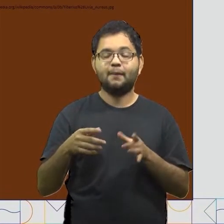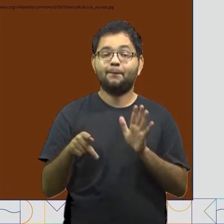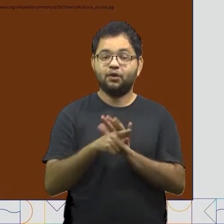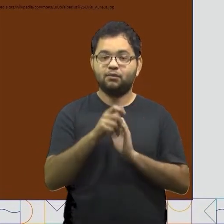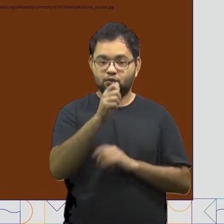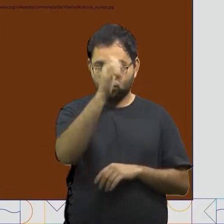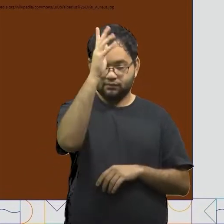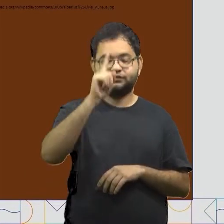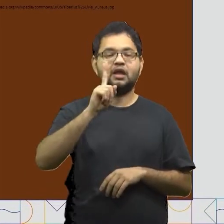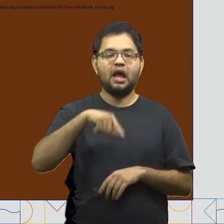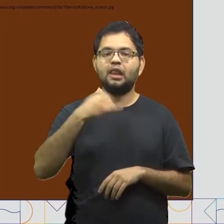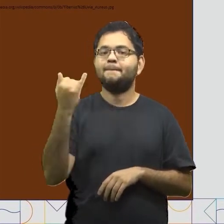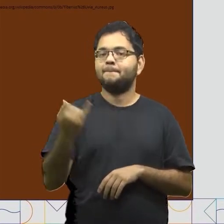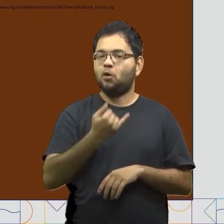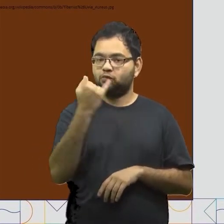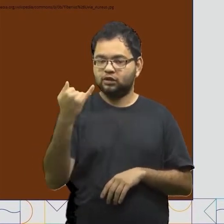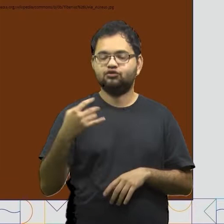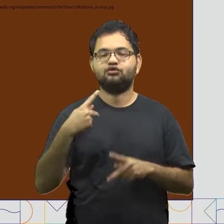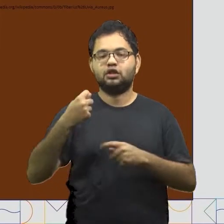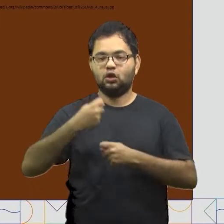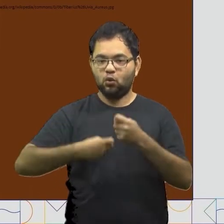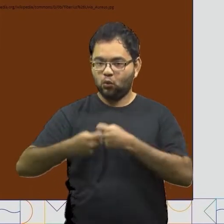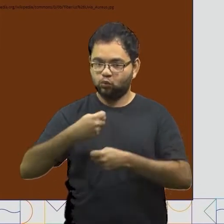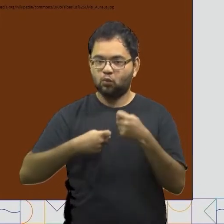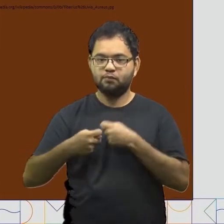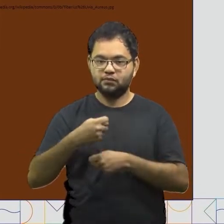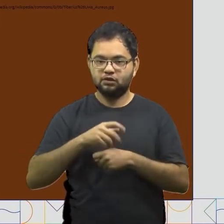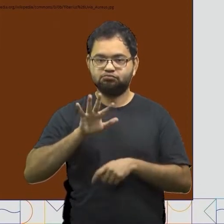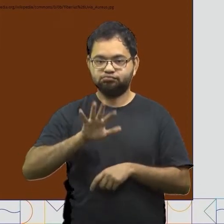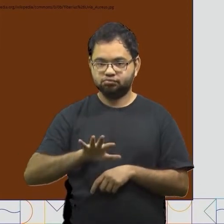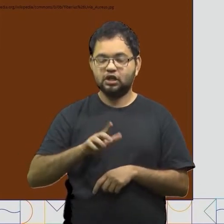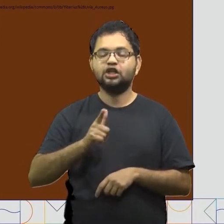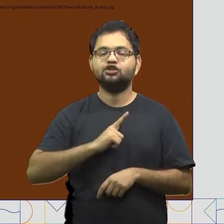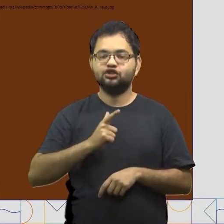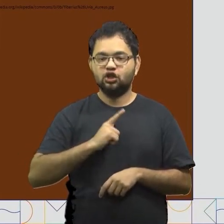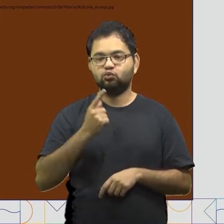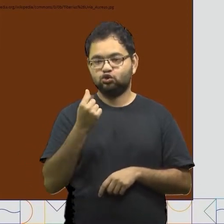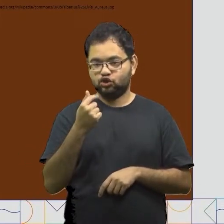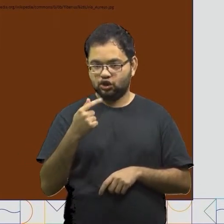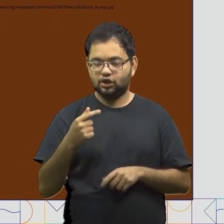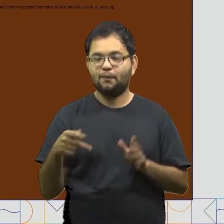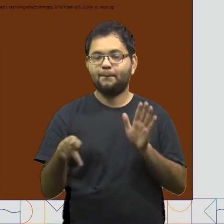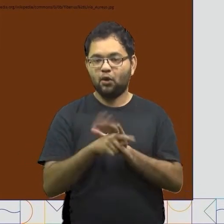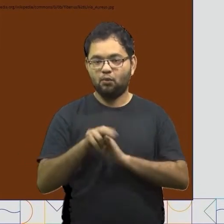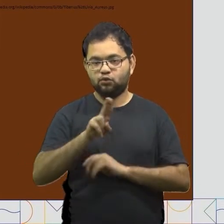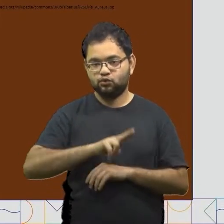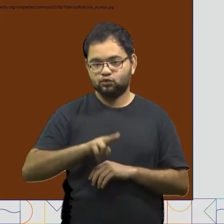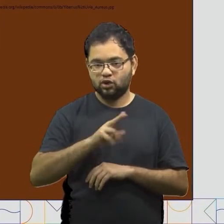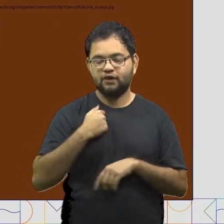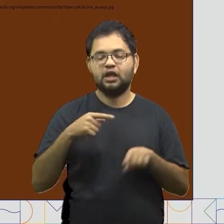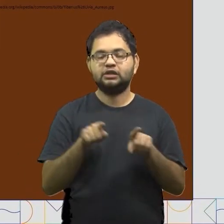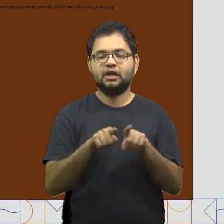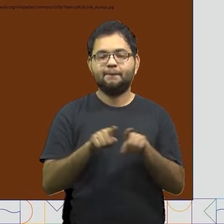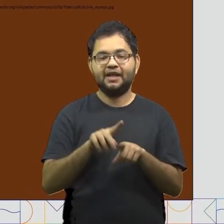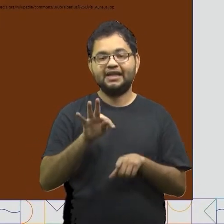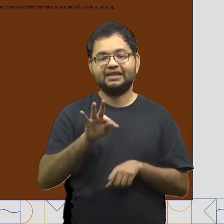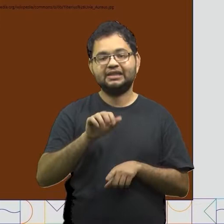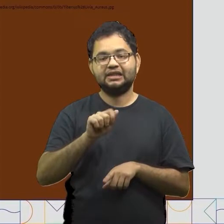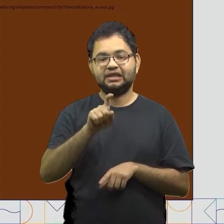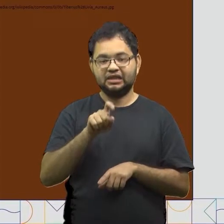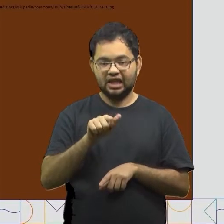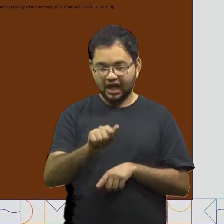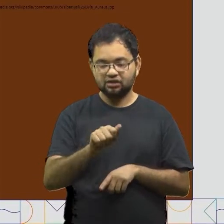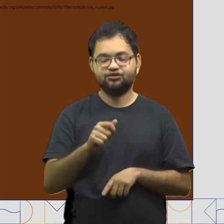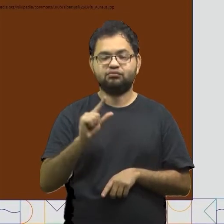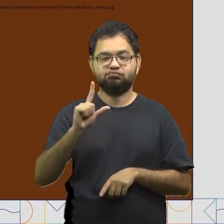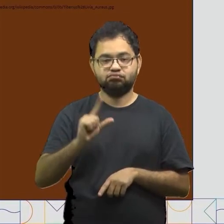Romano era um setor muito importante da economia havia uma moeda única além da cobrança de baixas tarifas